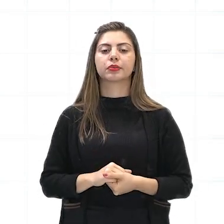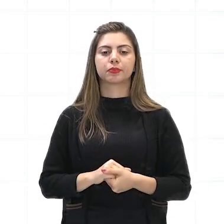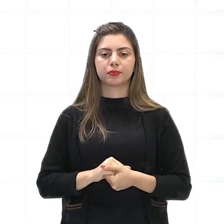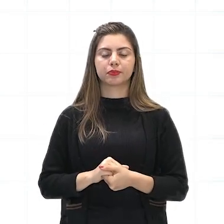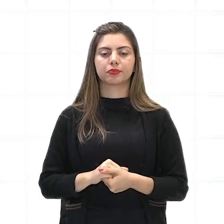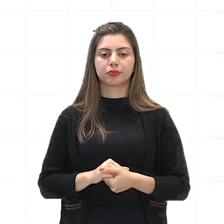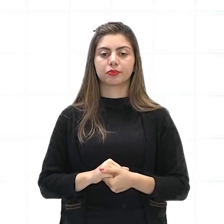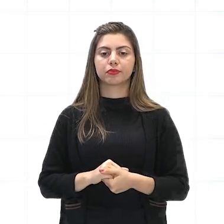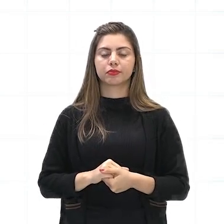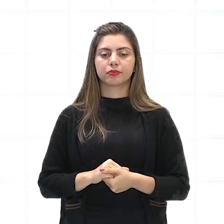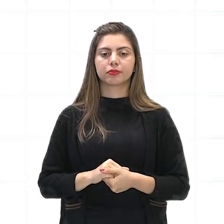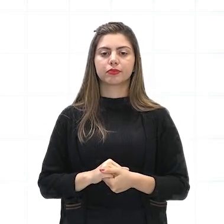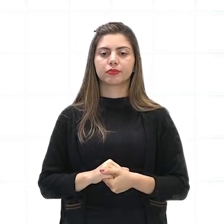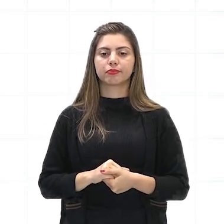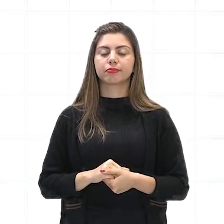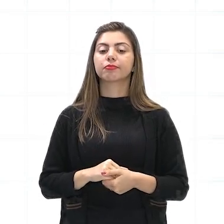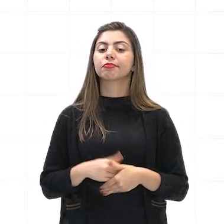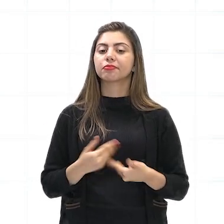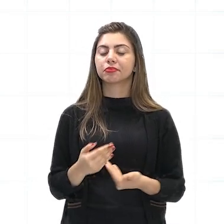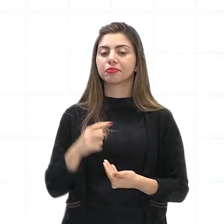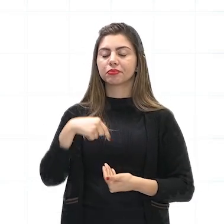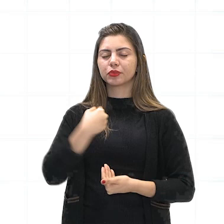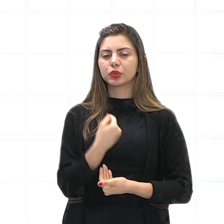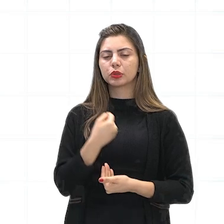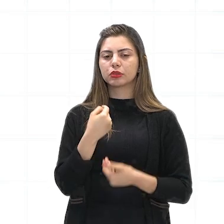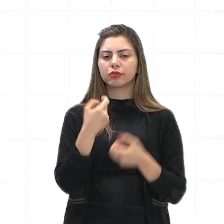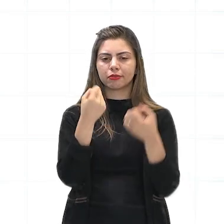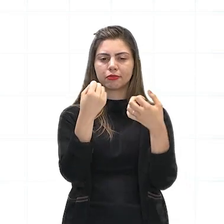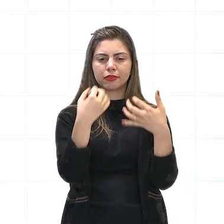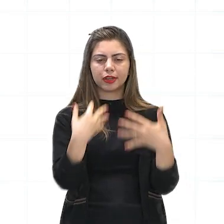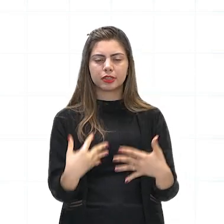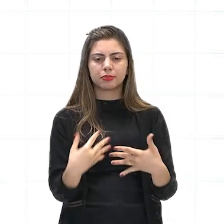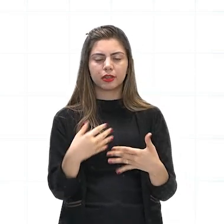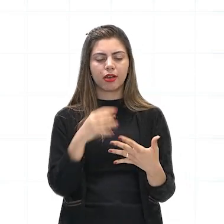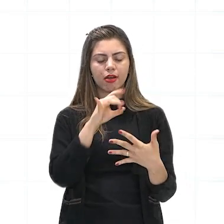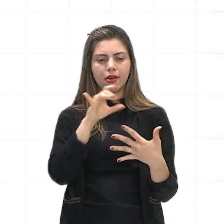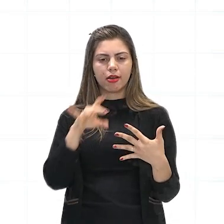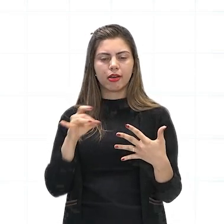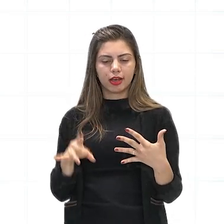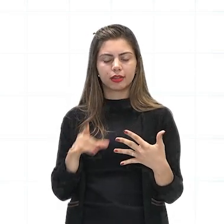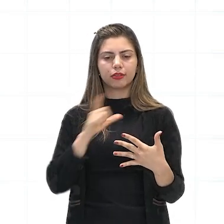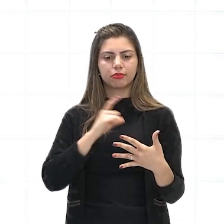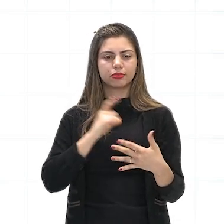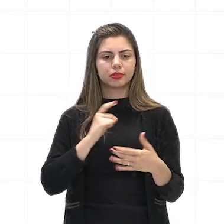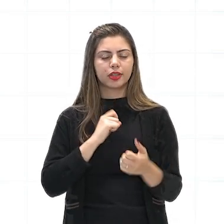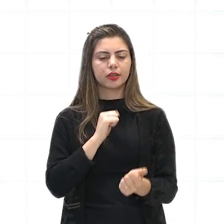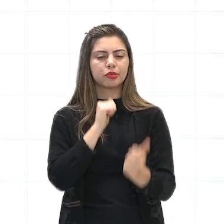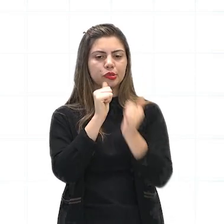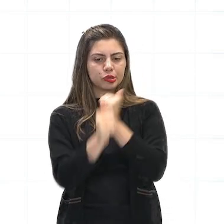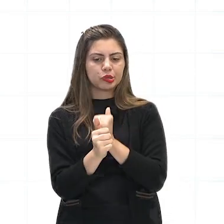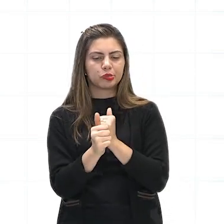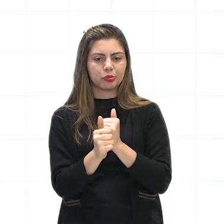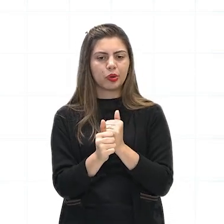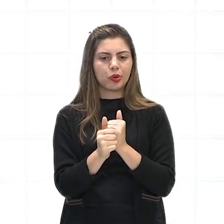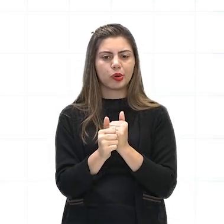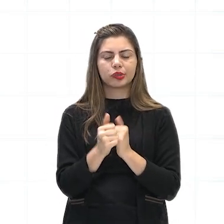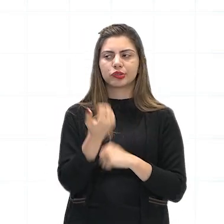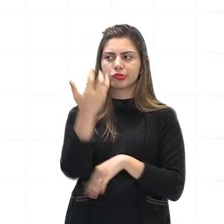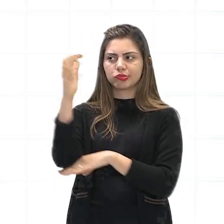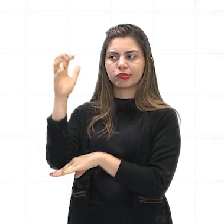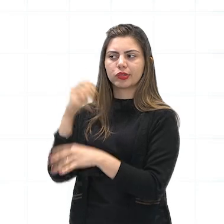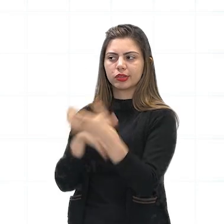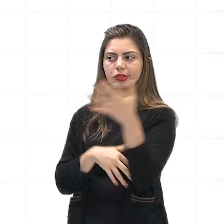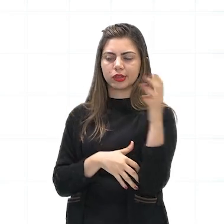nesse momento, nós vamos revisar cada uma dessas práticas corporais de aventura na natureza, no